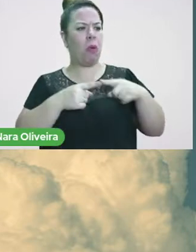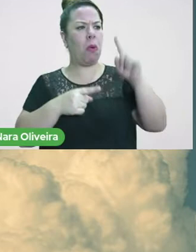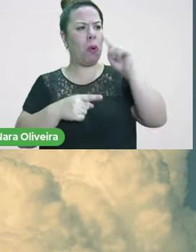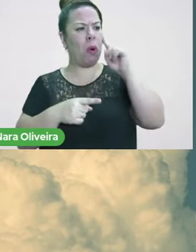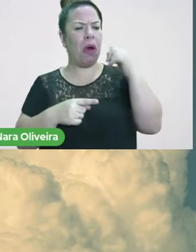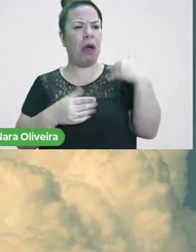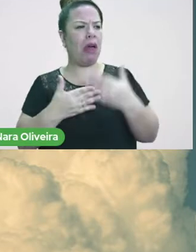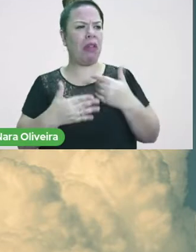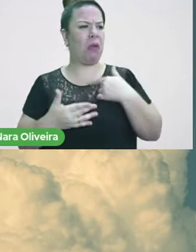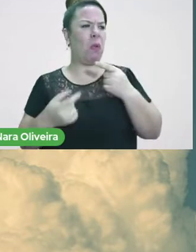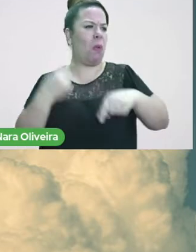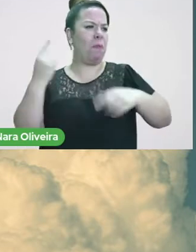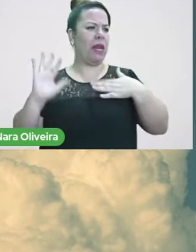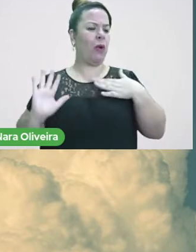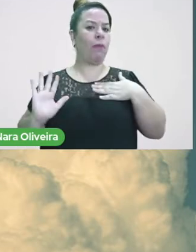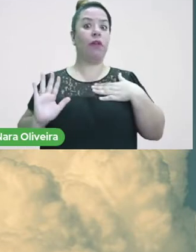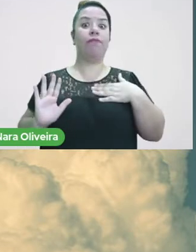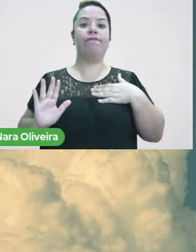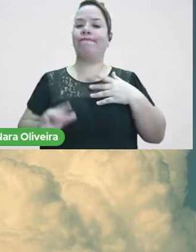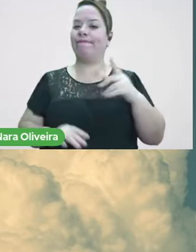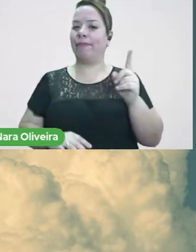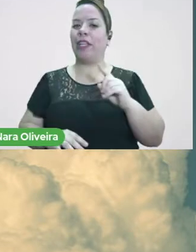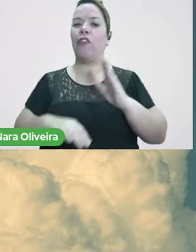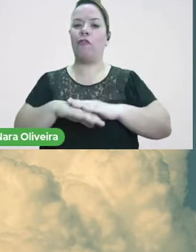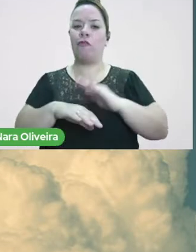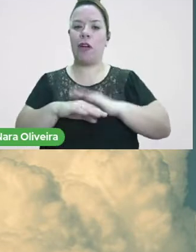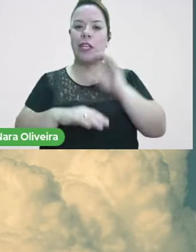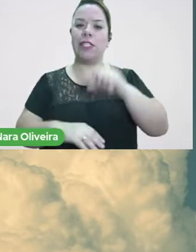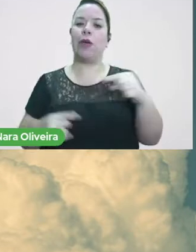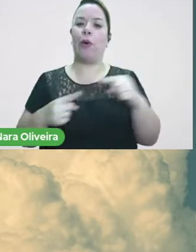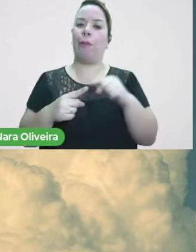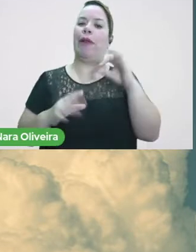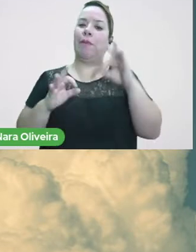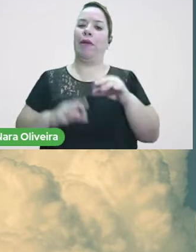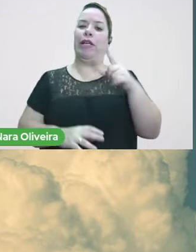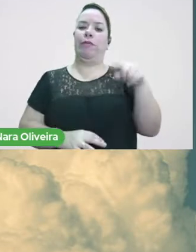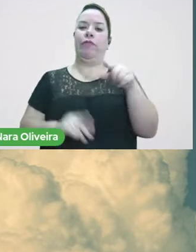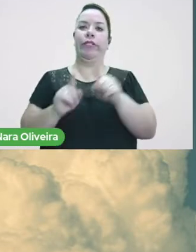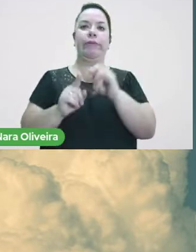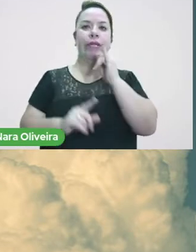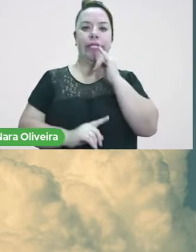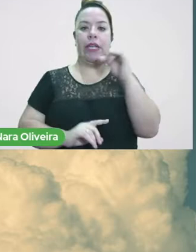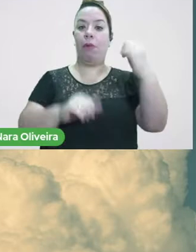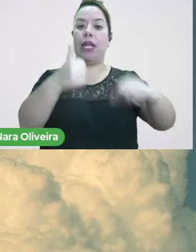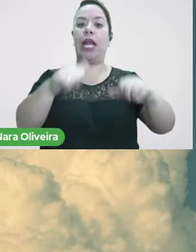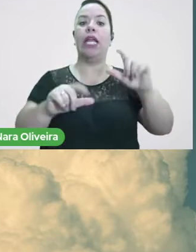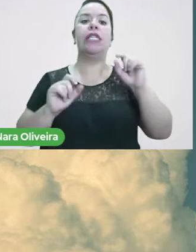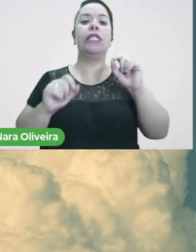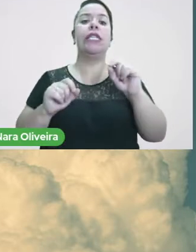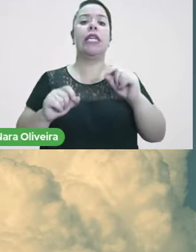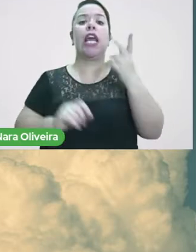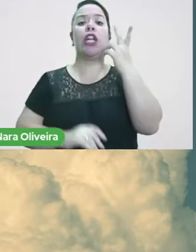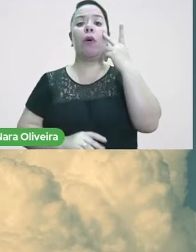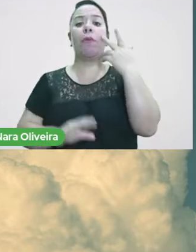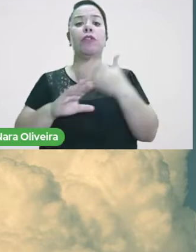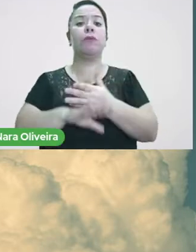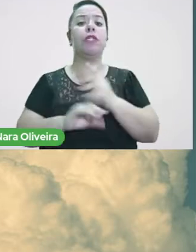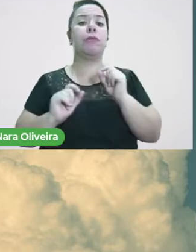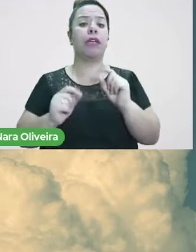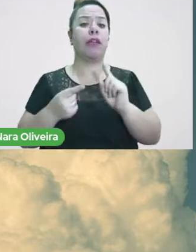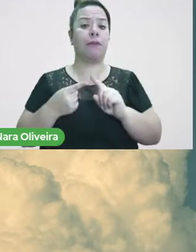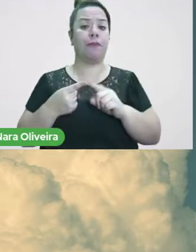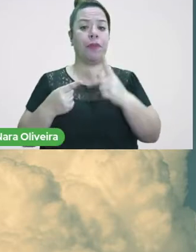faz muito. Então, imagina, por exemplo, na análise. Na análise, quem é que geralmente está envolvido? Está envolvido o